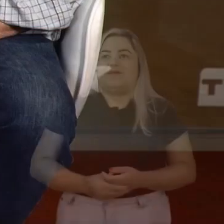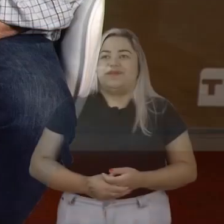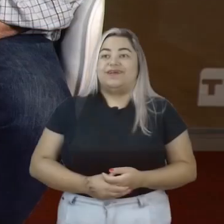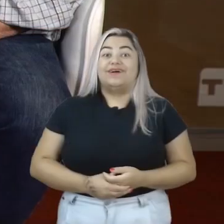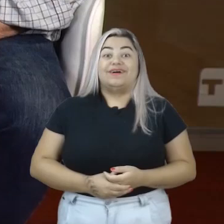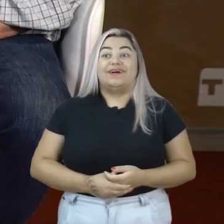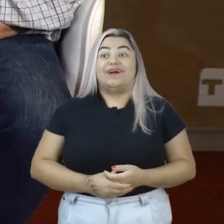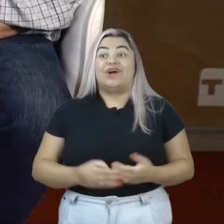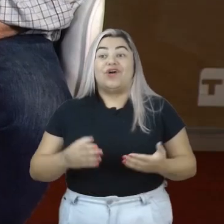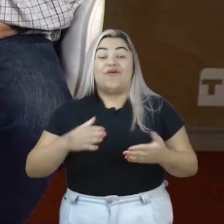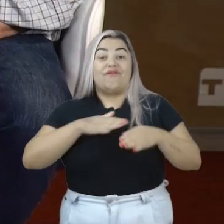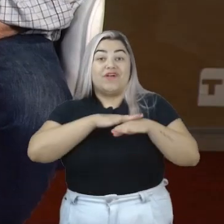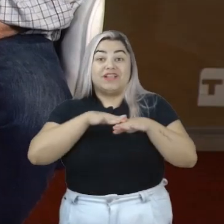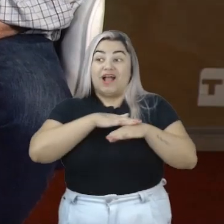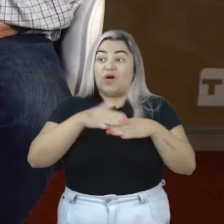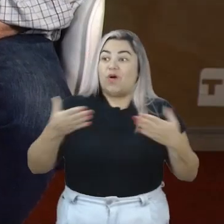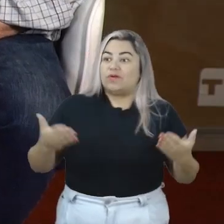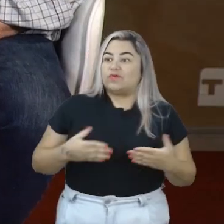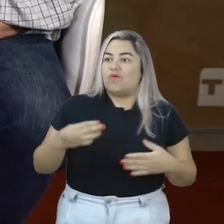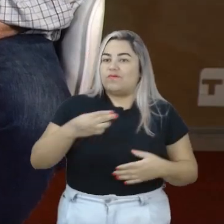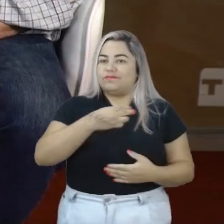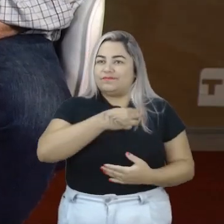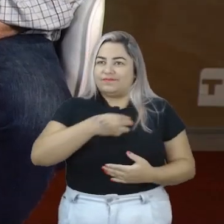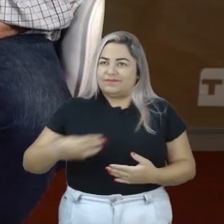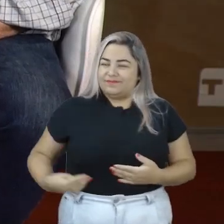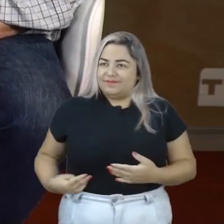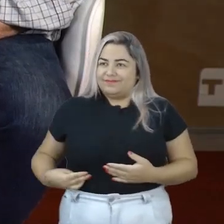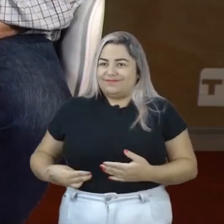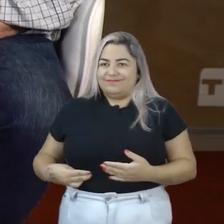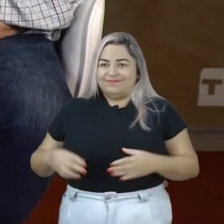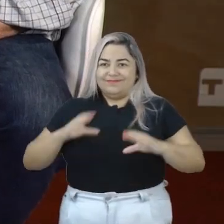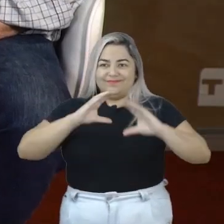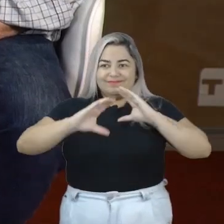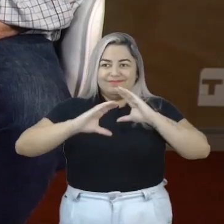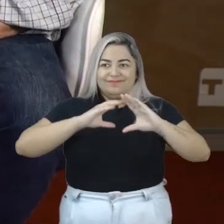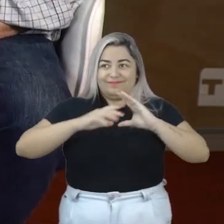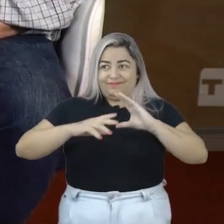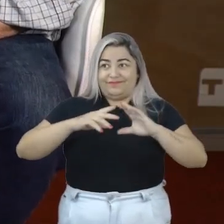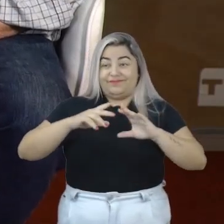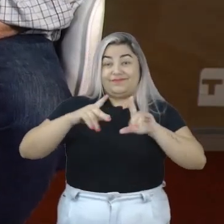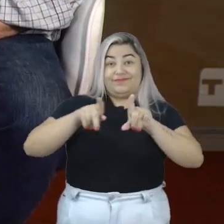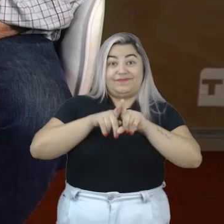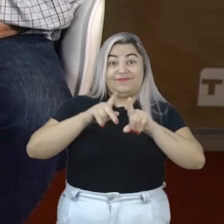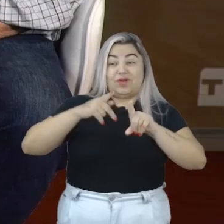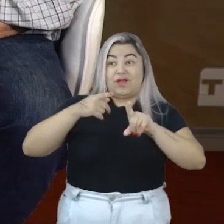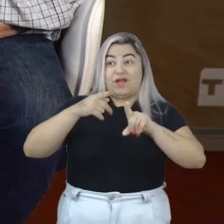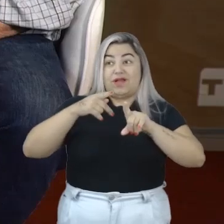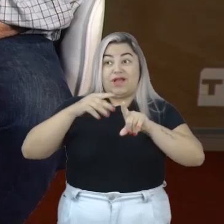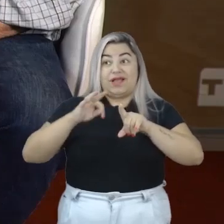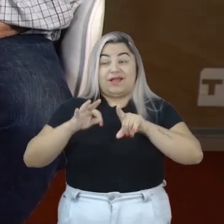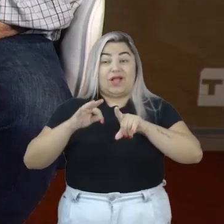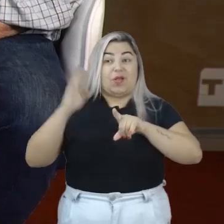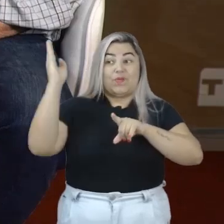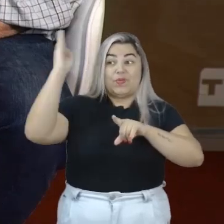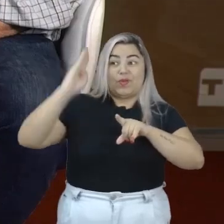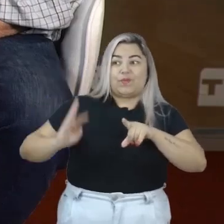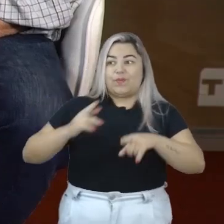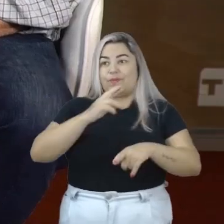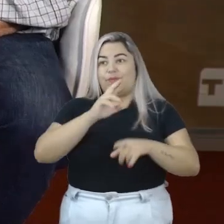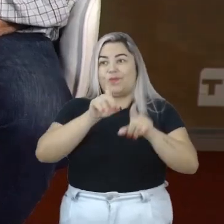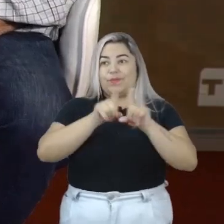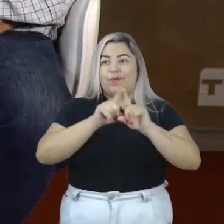A gente conversa agora com o ministro da Secretaria de Comunicação Social da Presidência da República, Paulo Pimenta. Boa tarde, ministro,